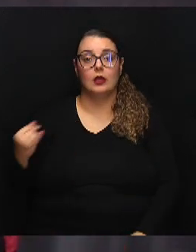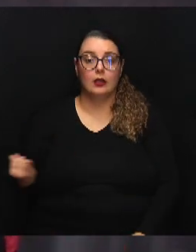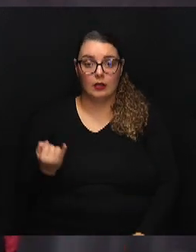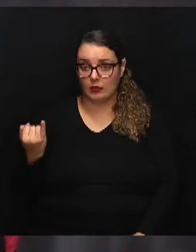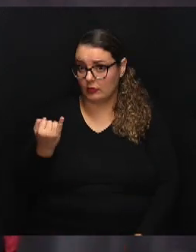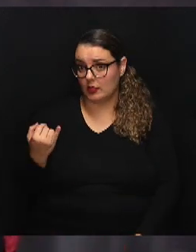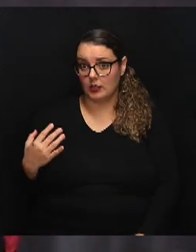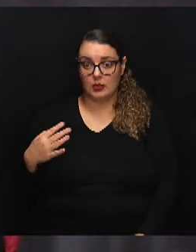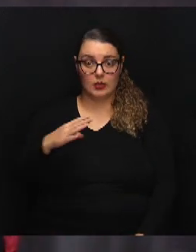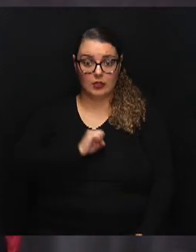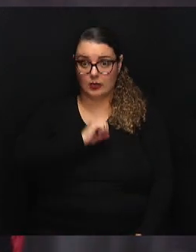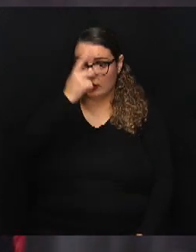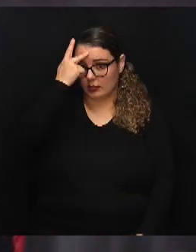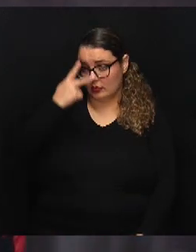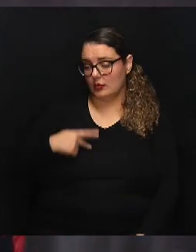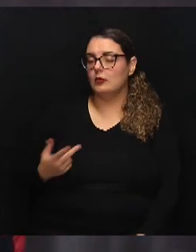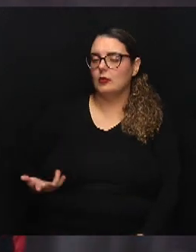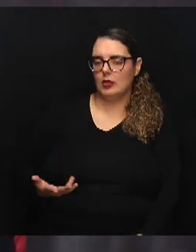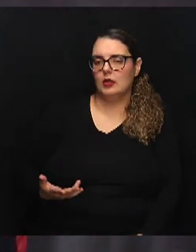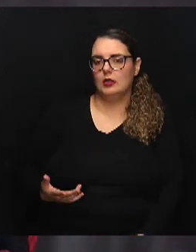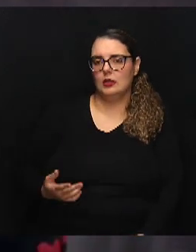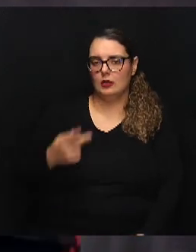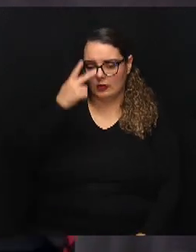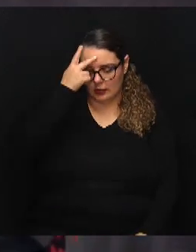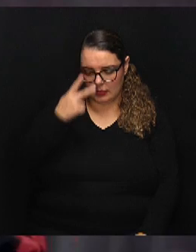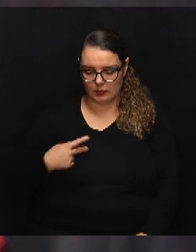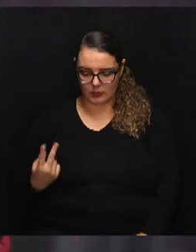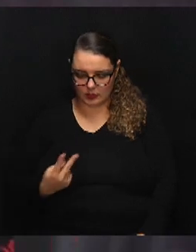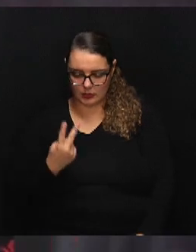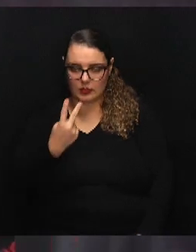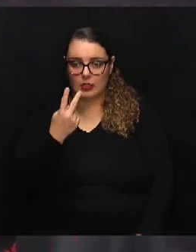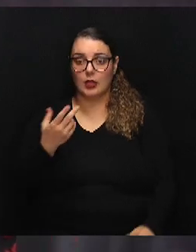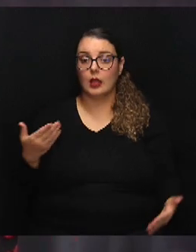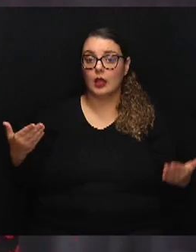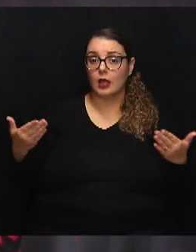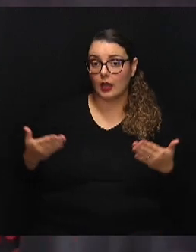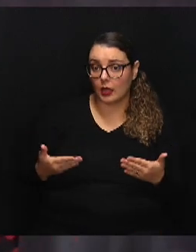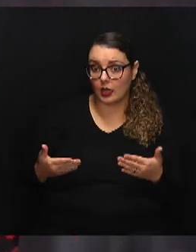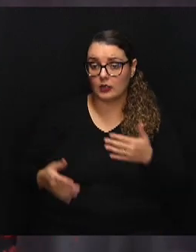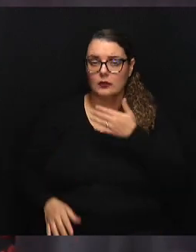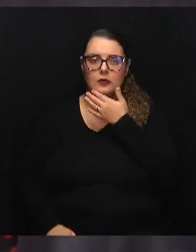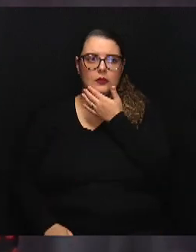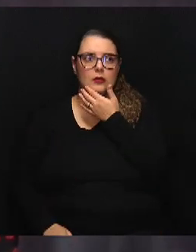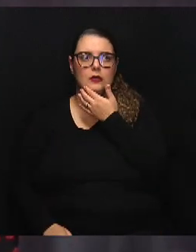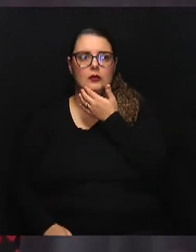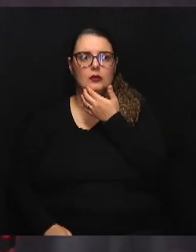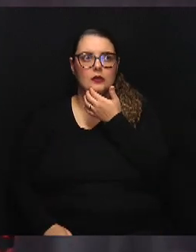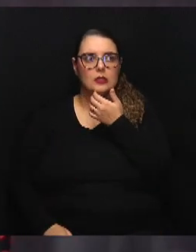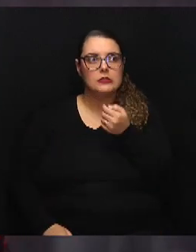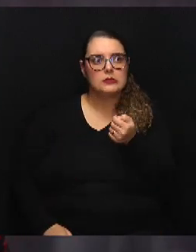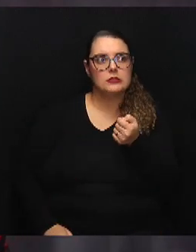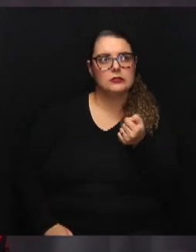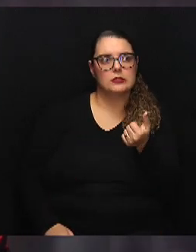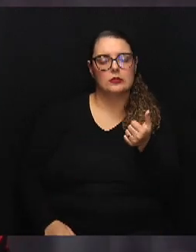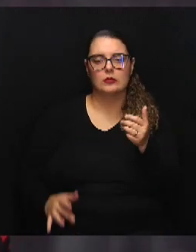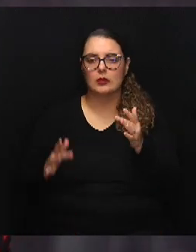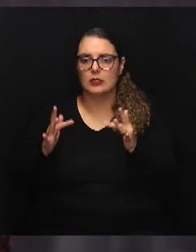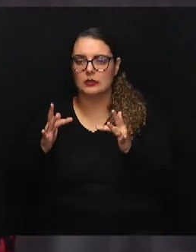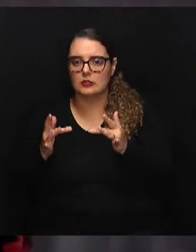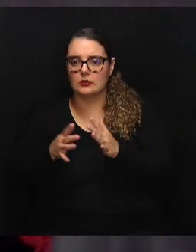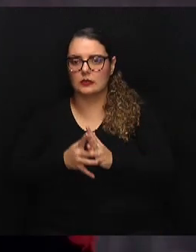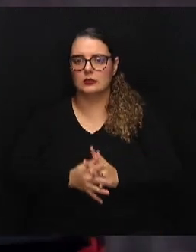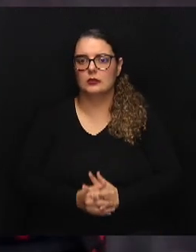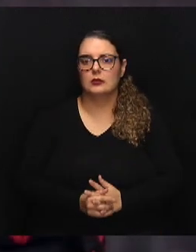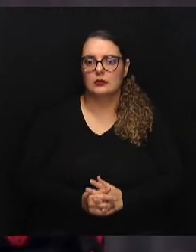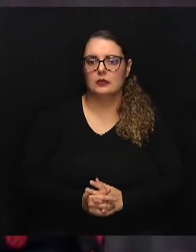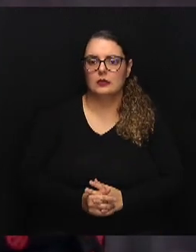goste de você primeiro, que você se valorize. Então, agora, esse quase namoro, ele tem que entender um